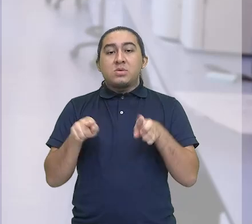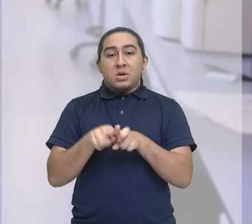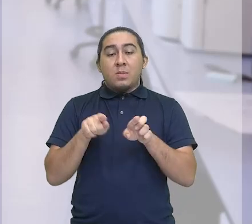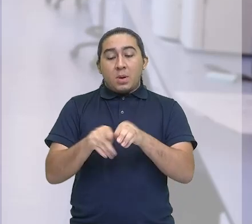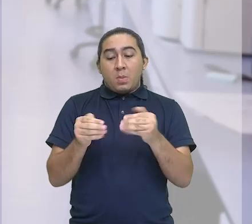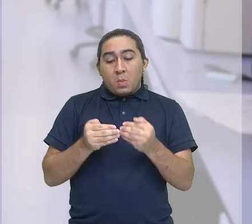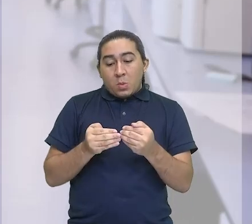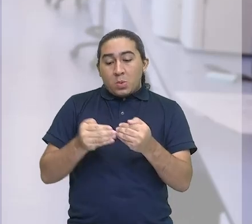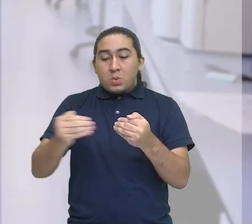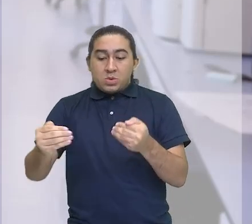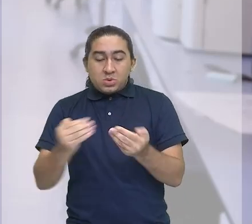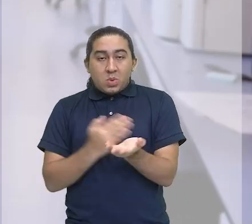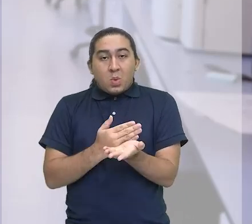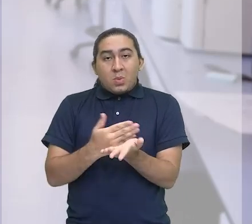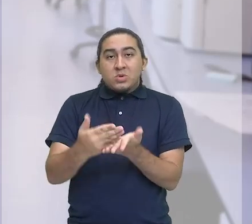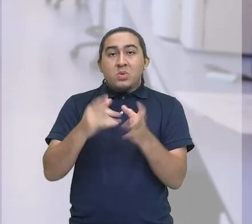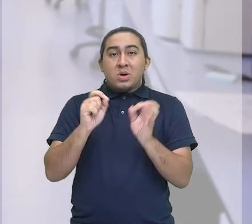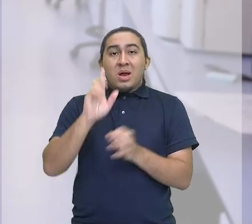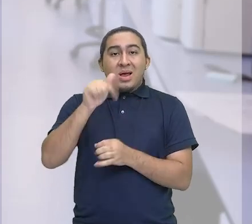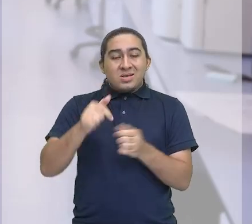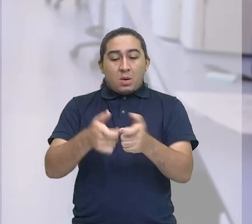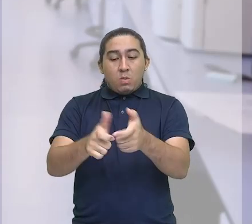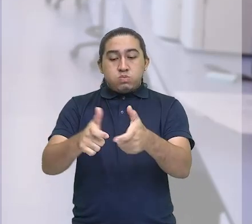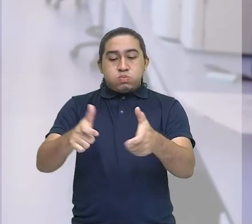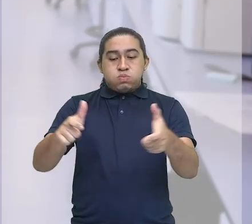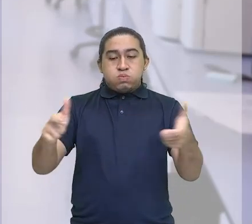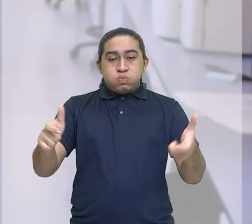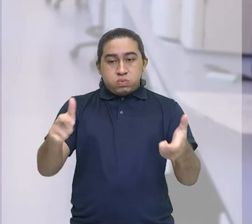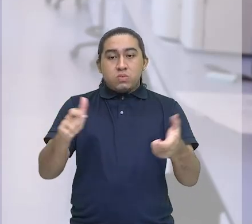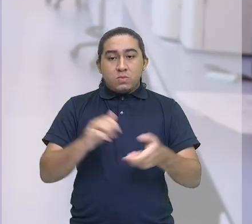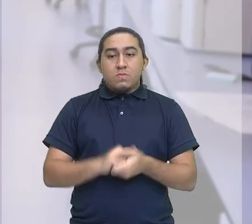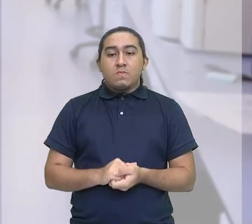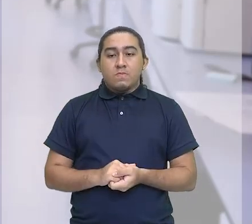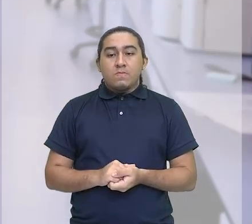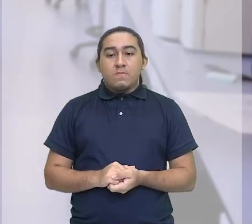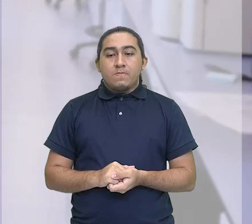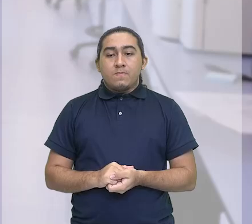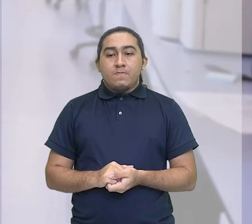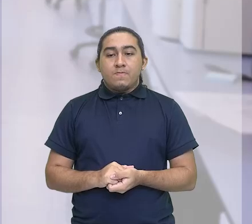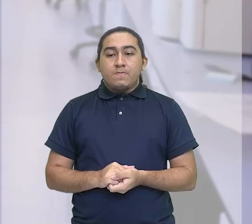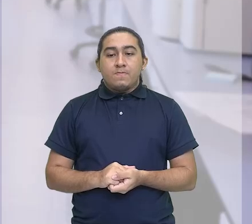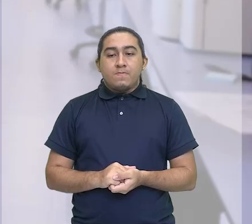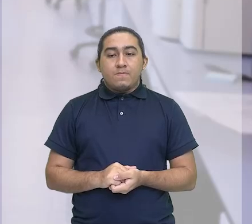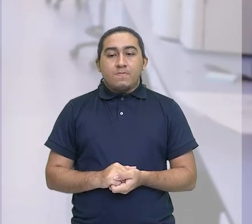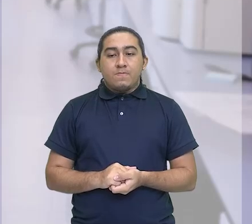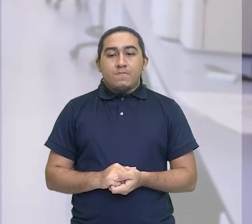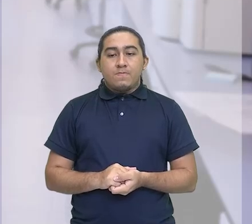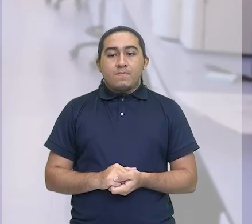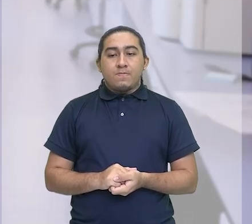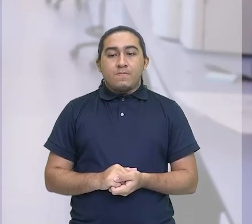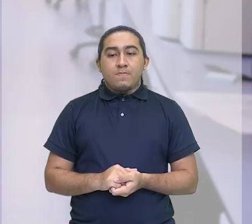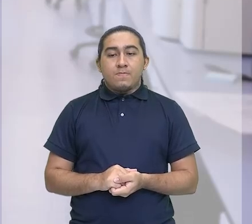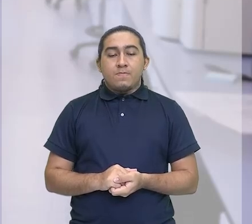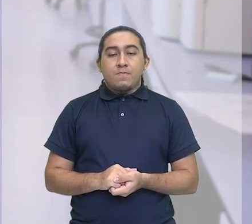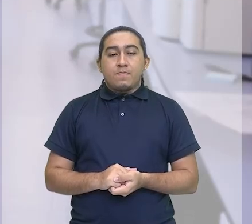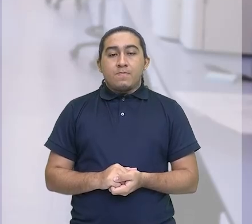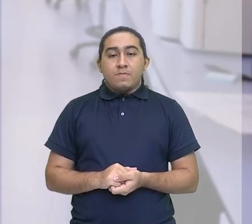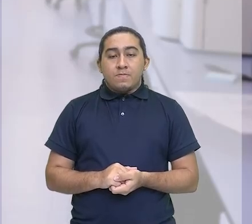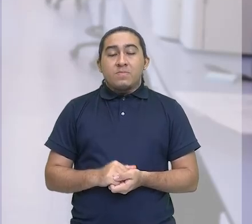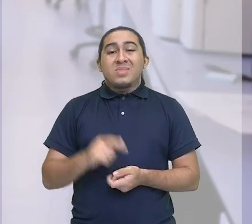daí começaram com essa expansão. Quando tivemos aí a expansão